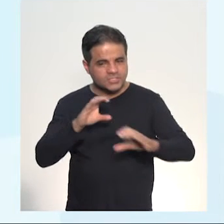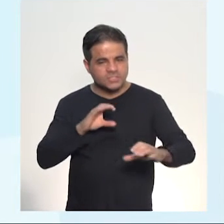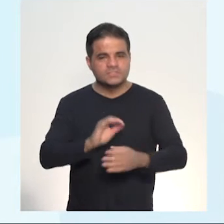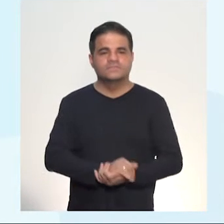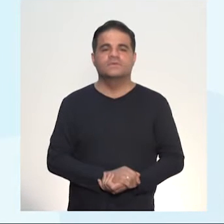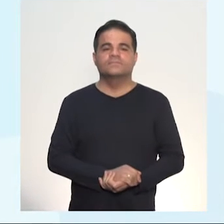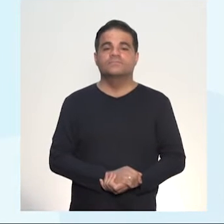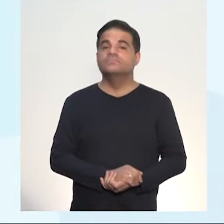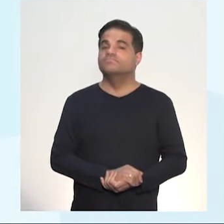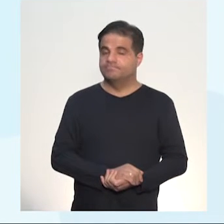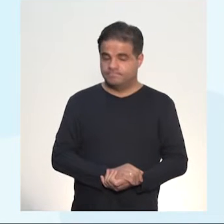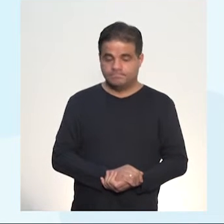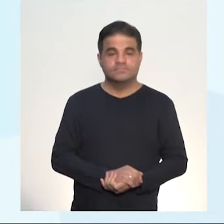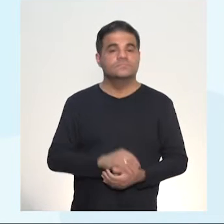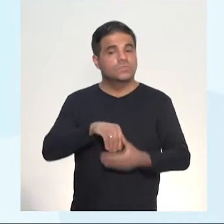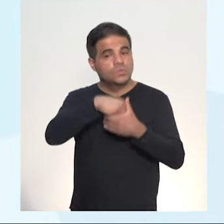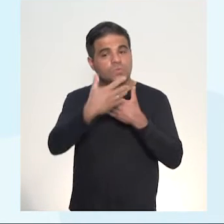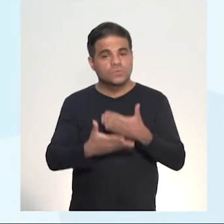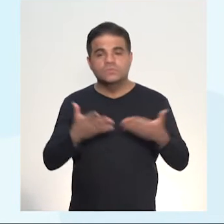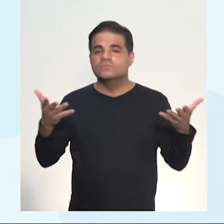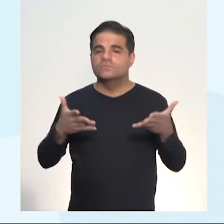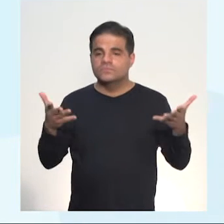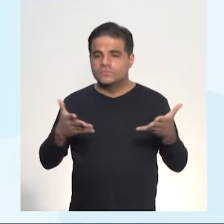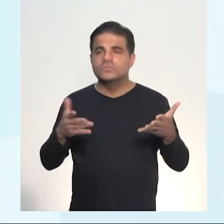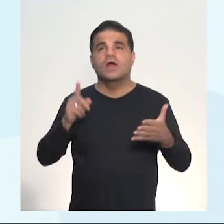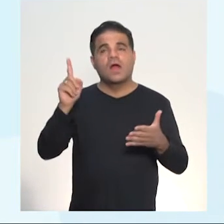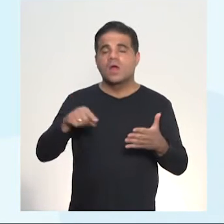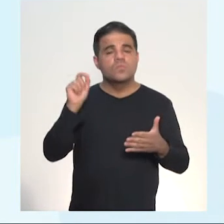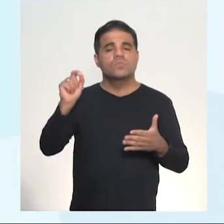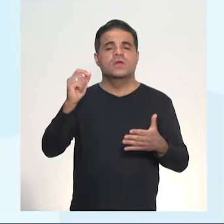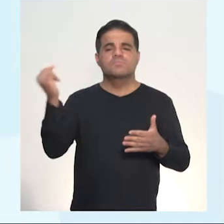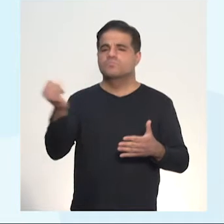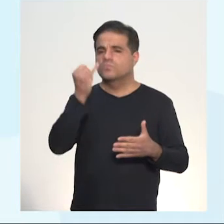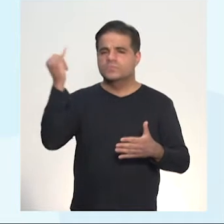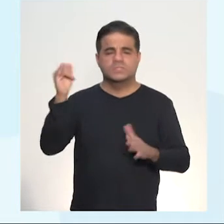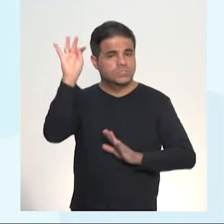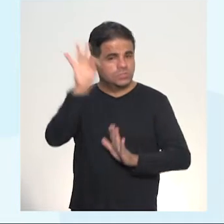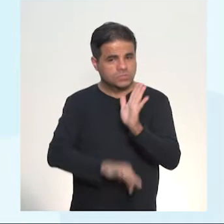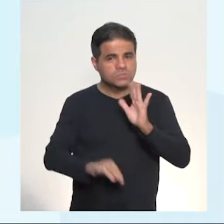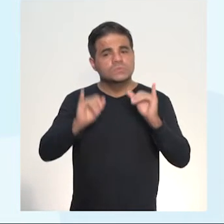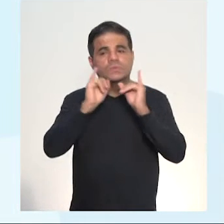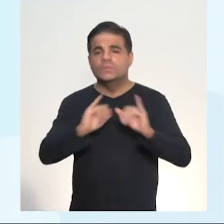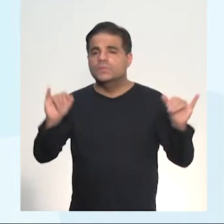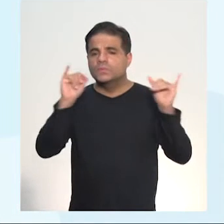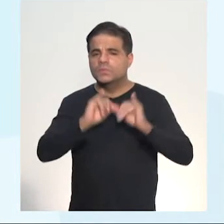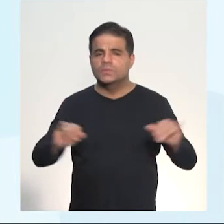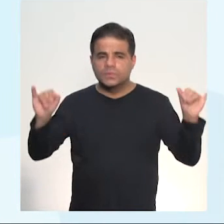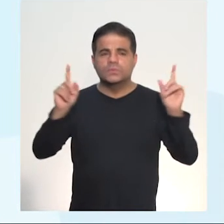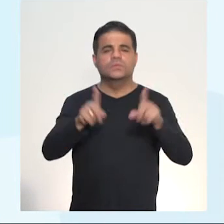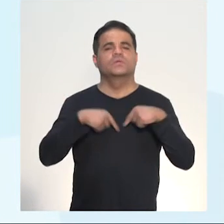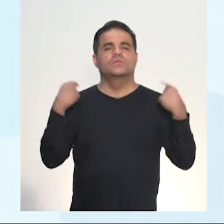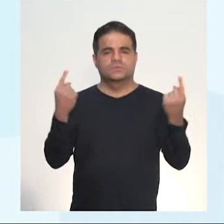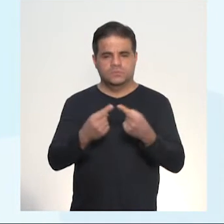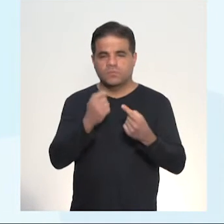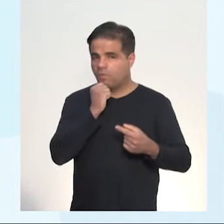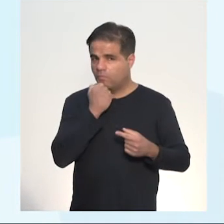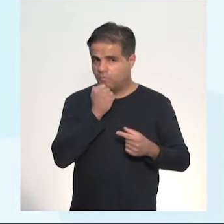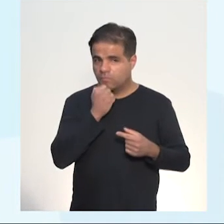sociocomunicativa. Muito bem, e o conteúdo de hoje é a importância do texto de divulgação